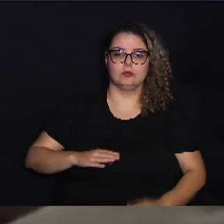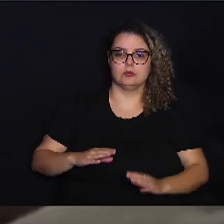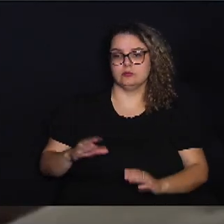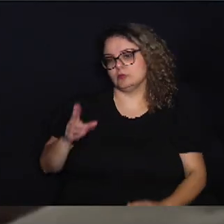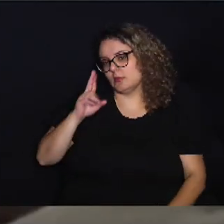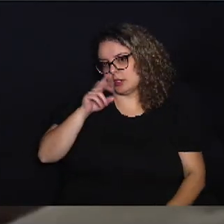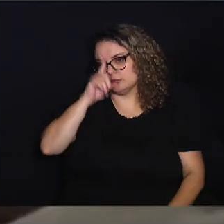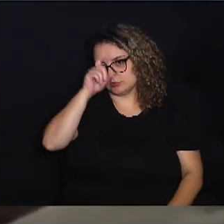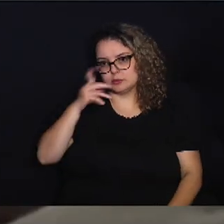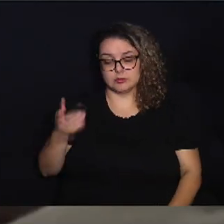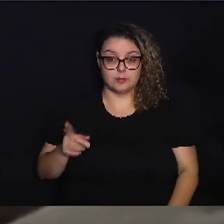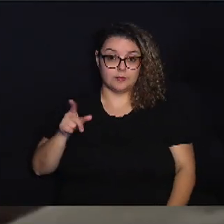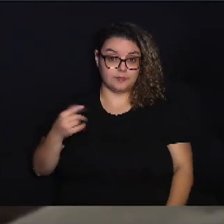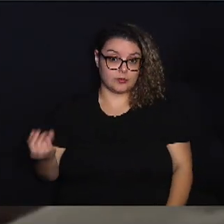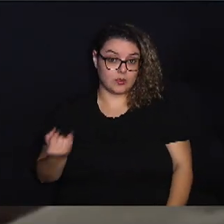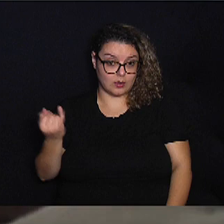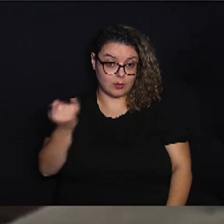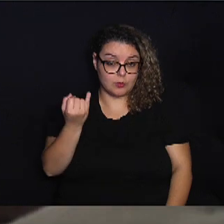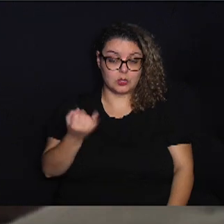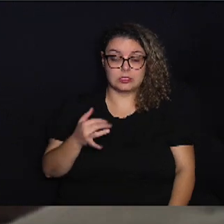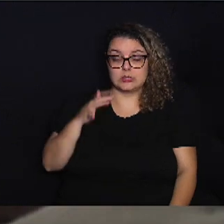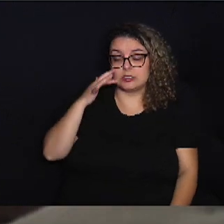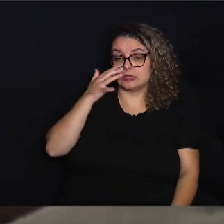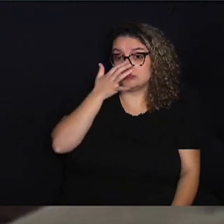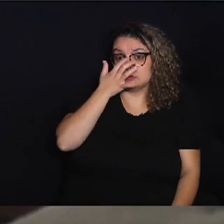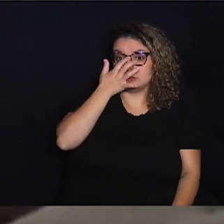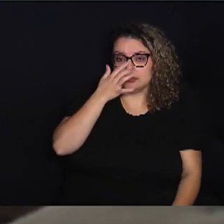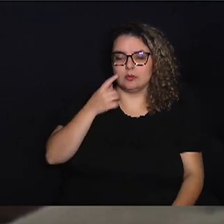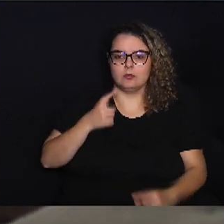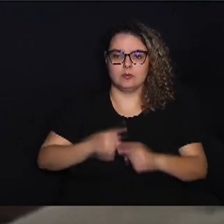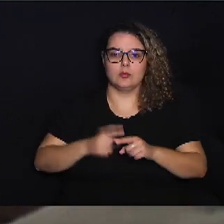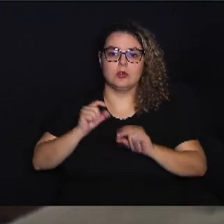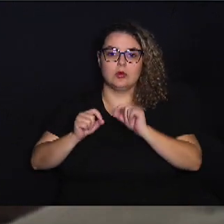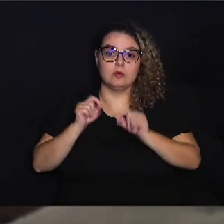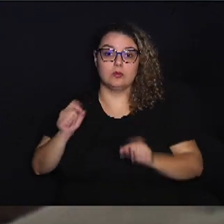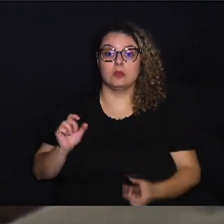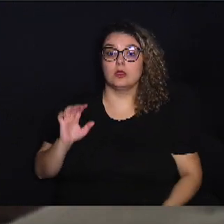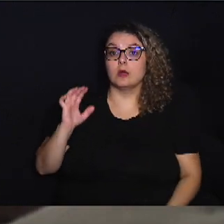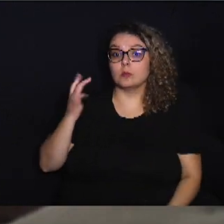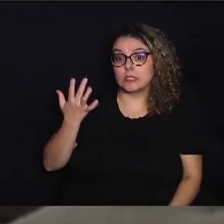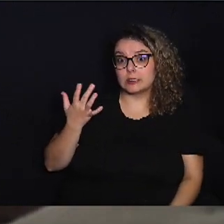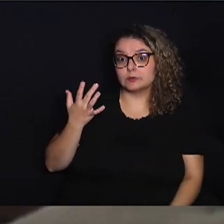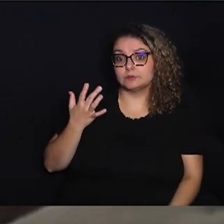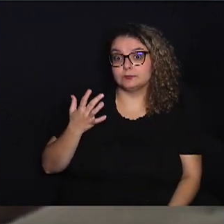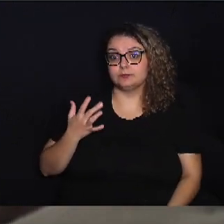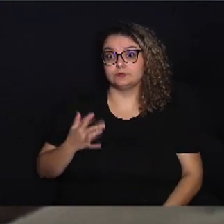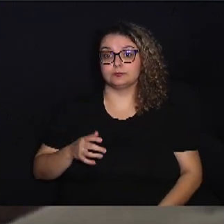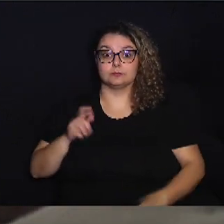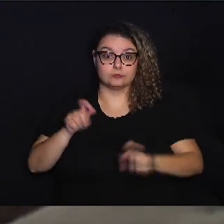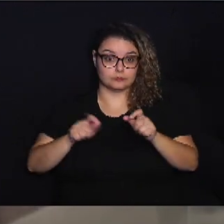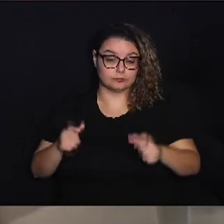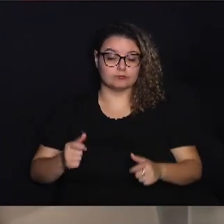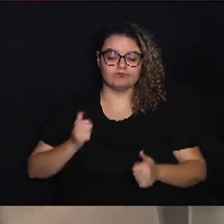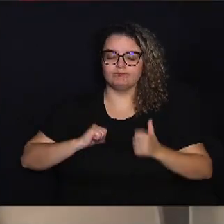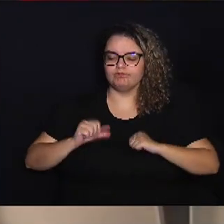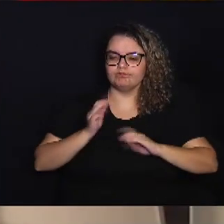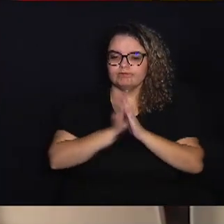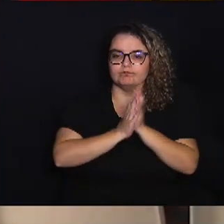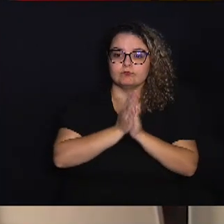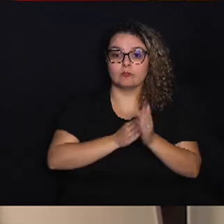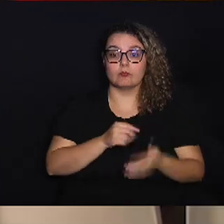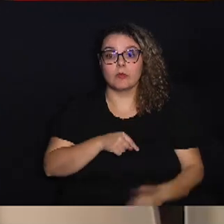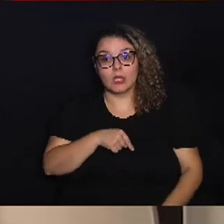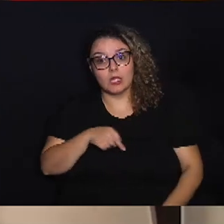Esse é um ponto importante que você chamou a atenção, Ana, porque o que que acontece? As pessoas muito ansiosas acabam